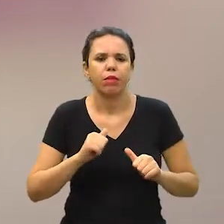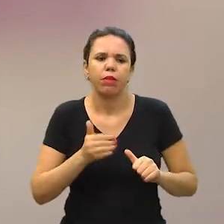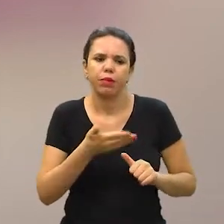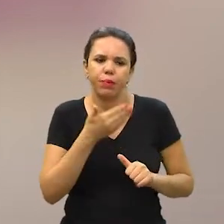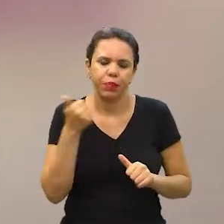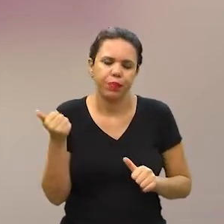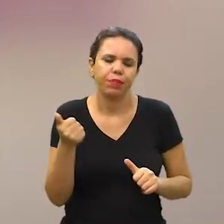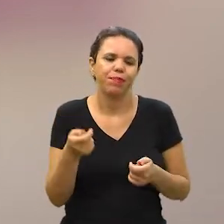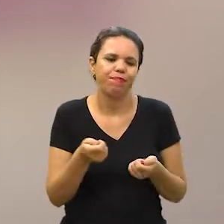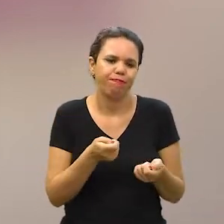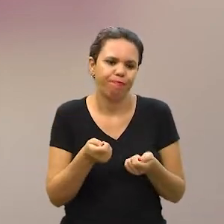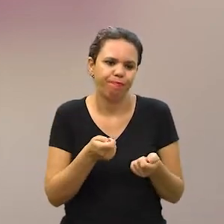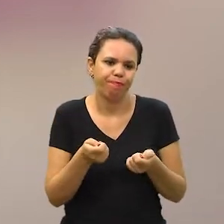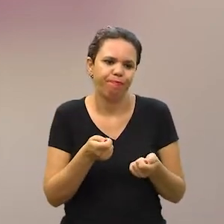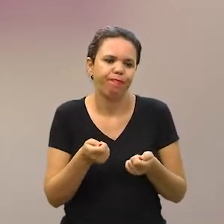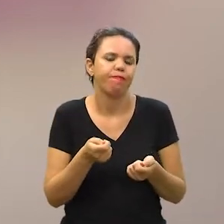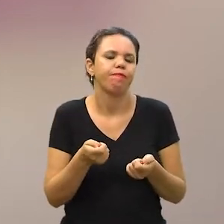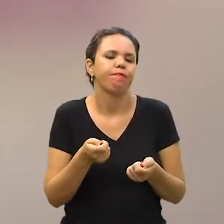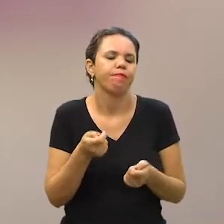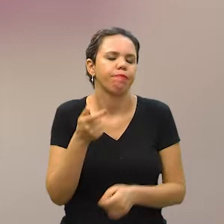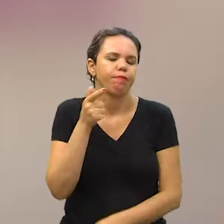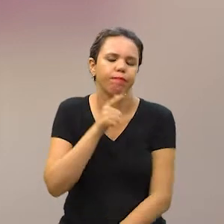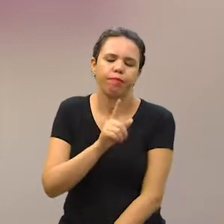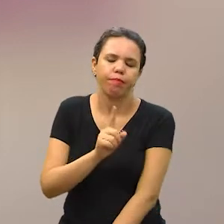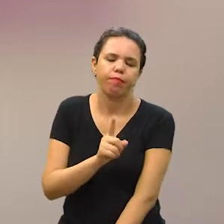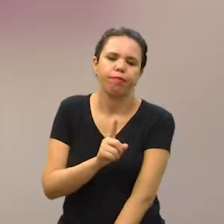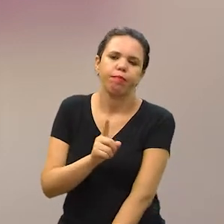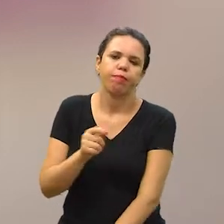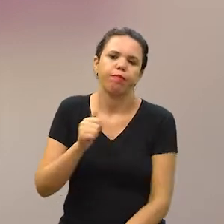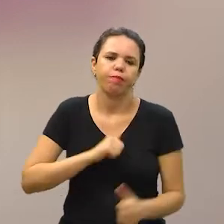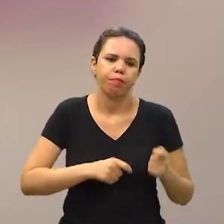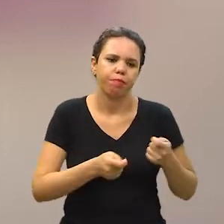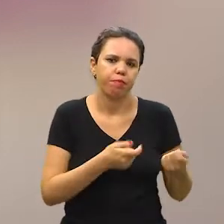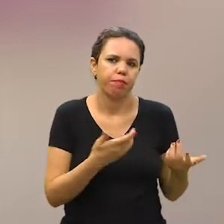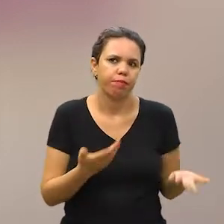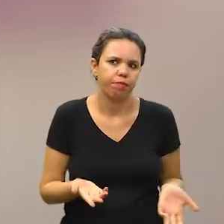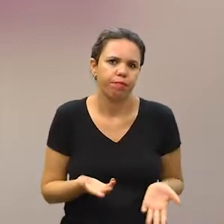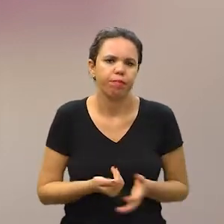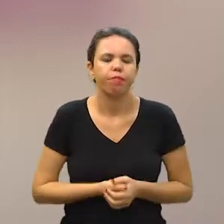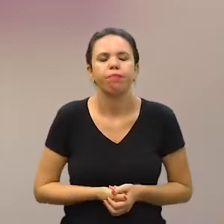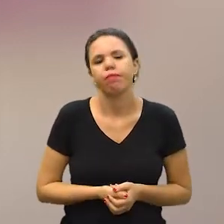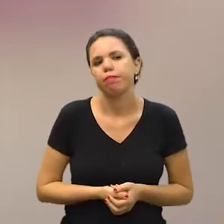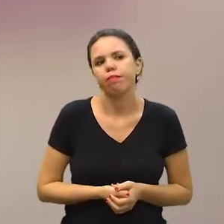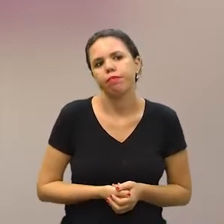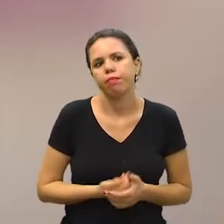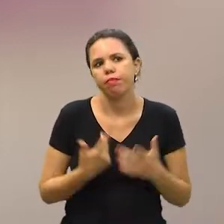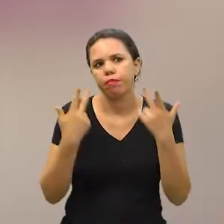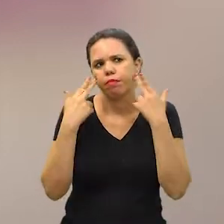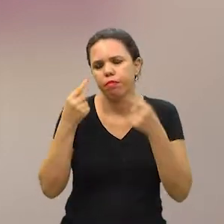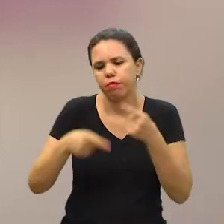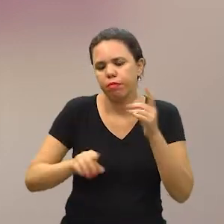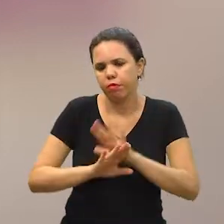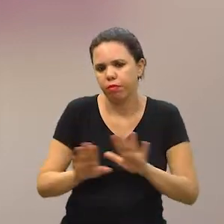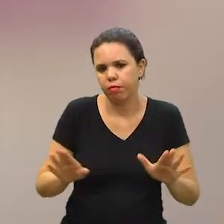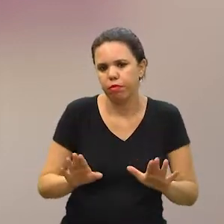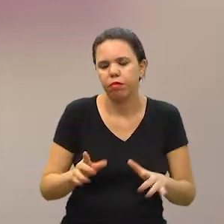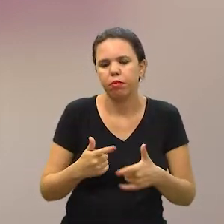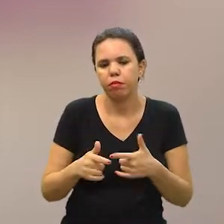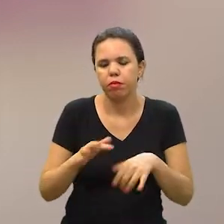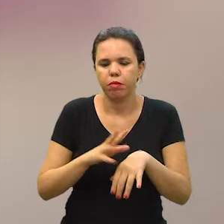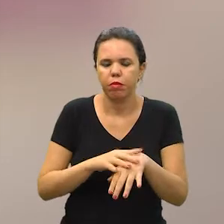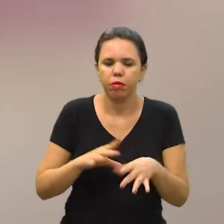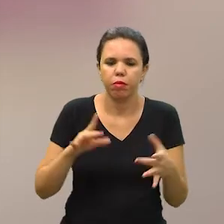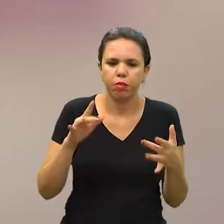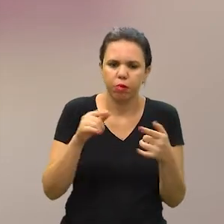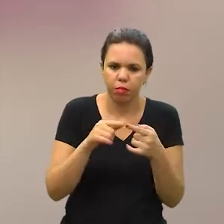melhora parcialmente esse quadro, né? Se a gente não conseguir tratar essa ansiedade junto. Então, assim, não é incomum nós termos comorbidades